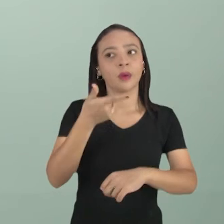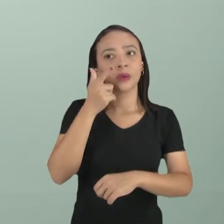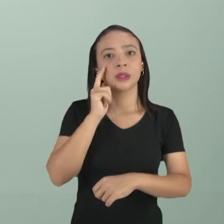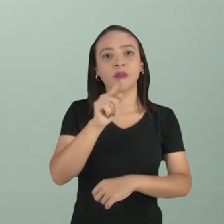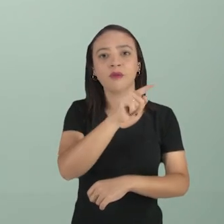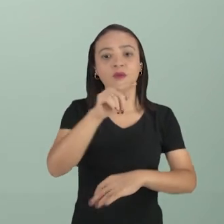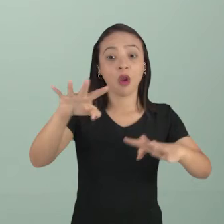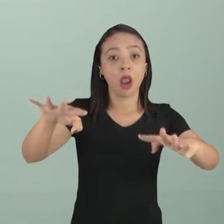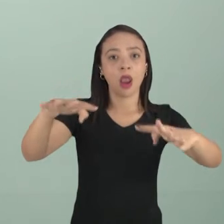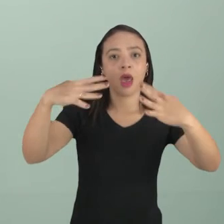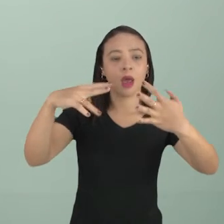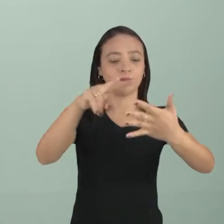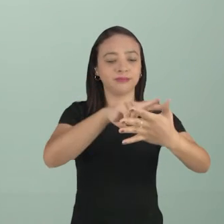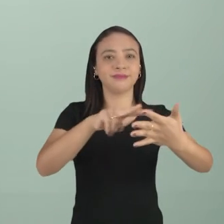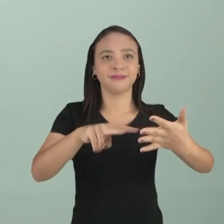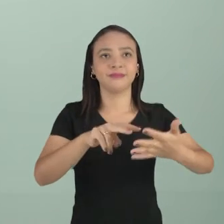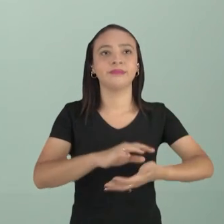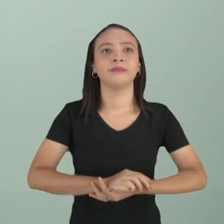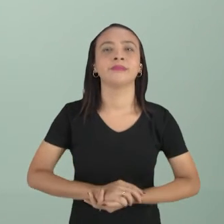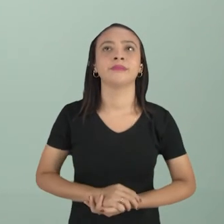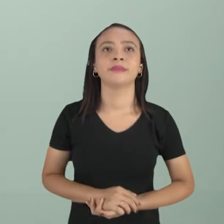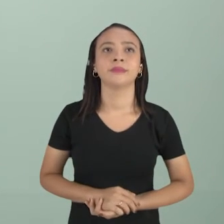chamar a atenção do leitor.